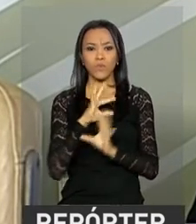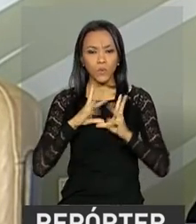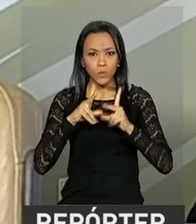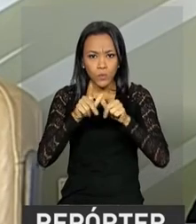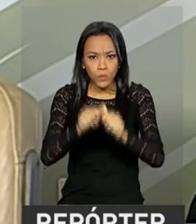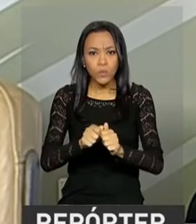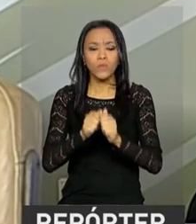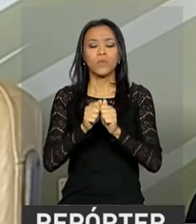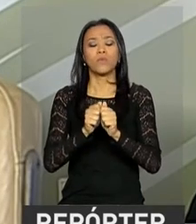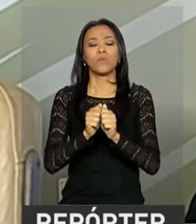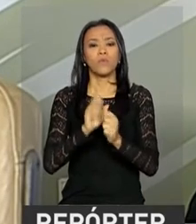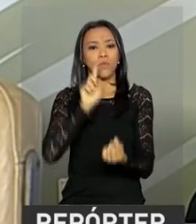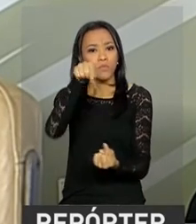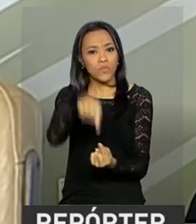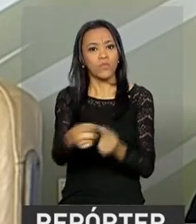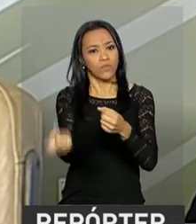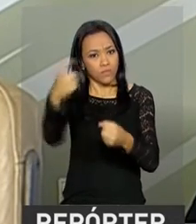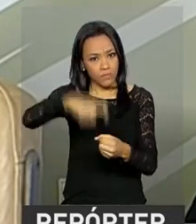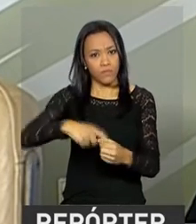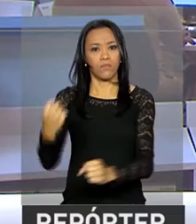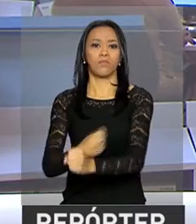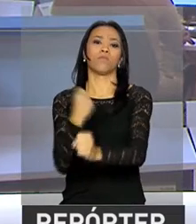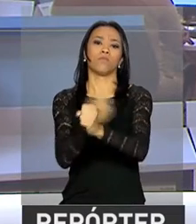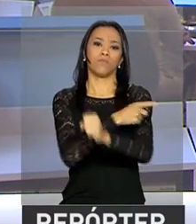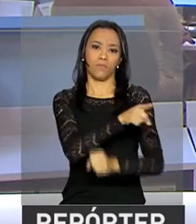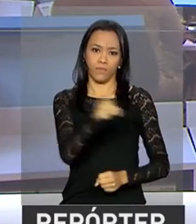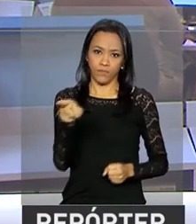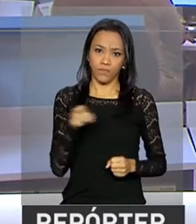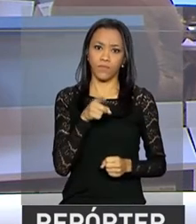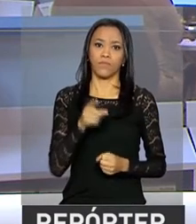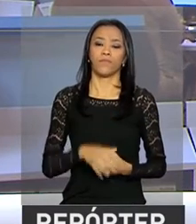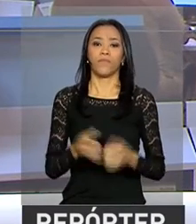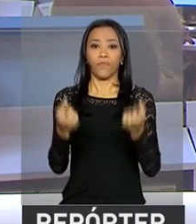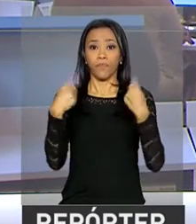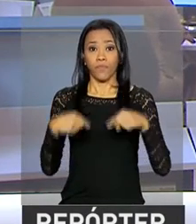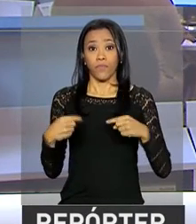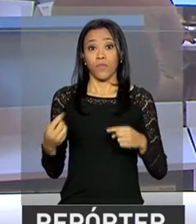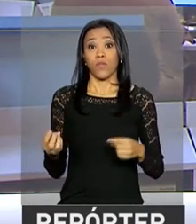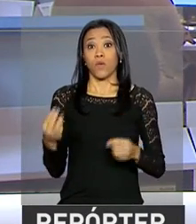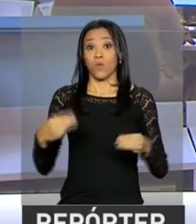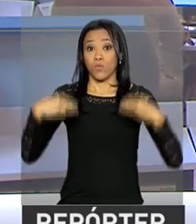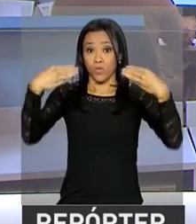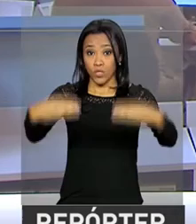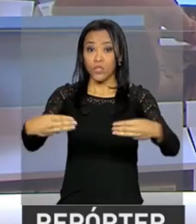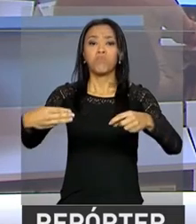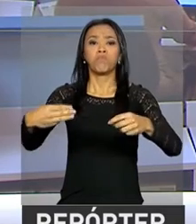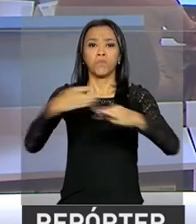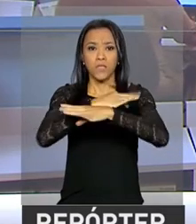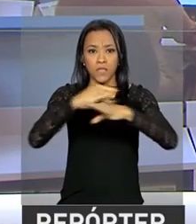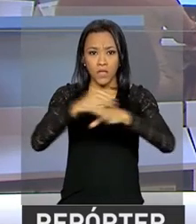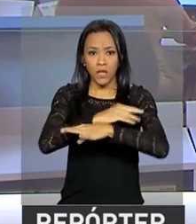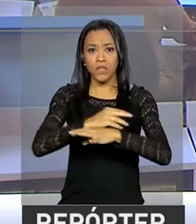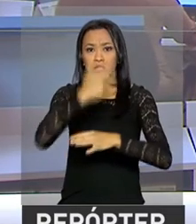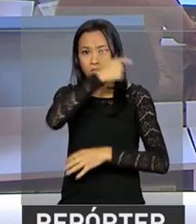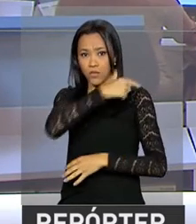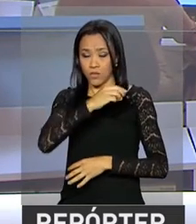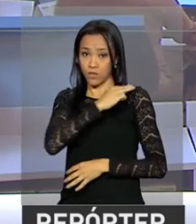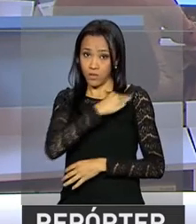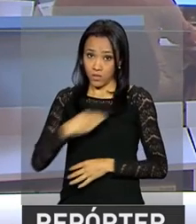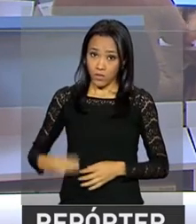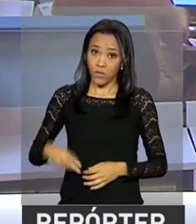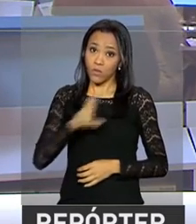para a retomada dessas obras o ministro das cidades bruno araújo participou nesta quarta feira